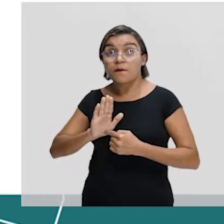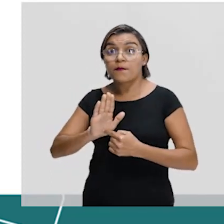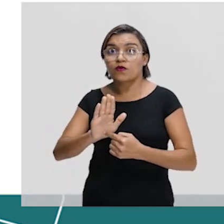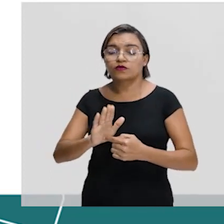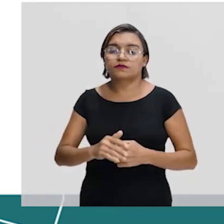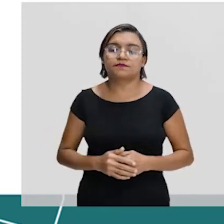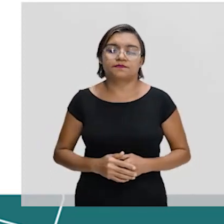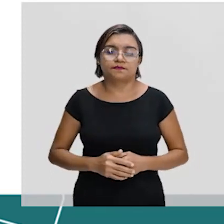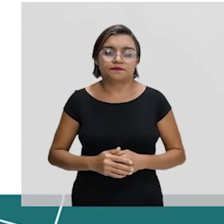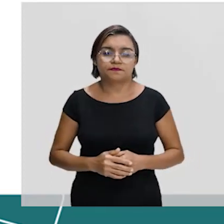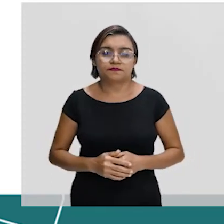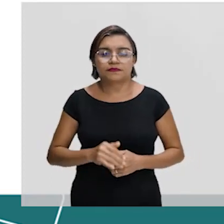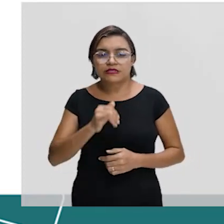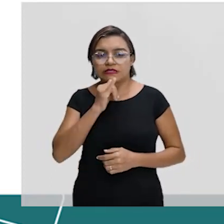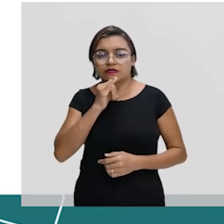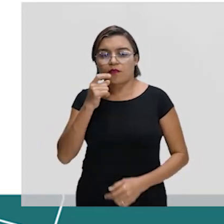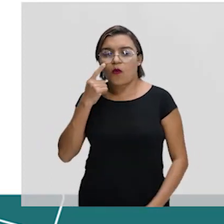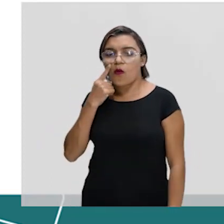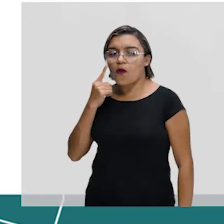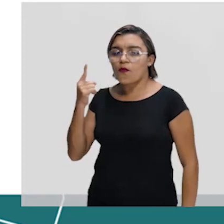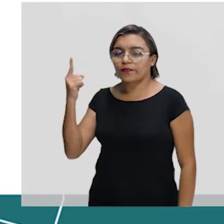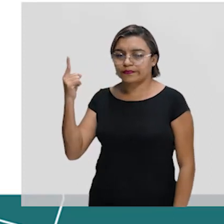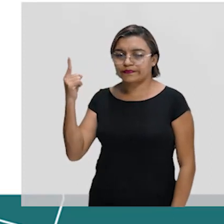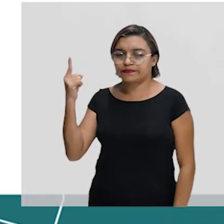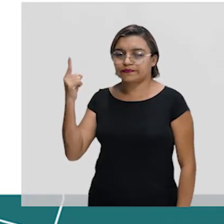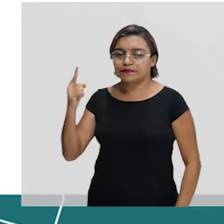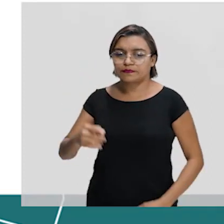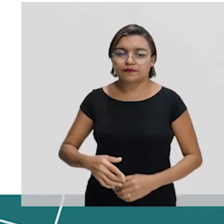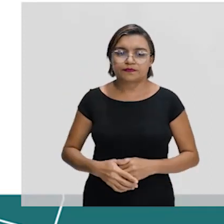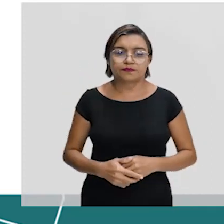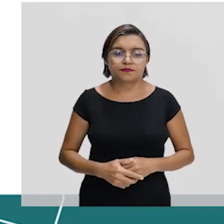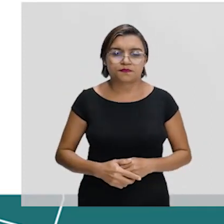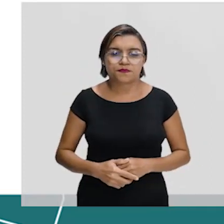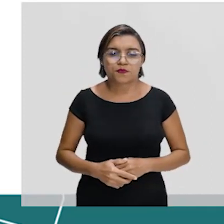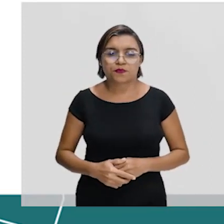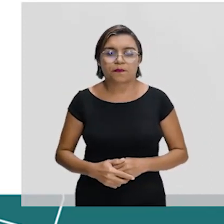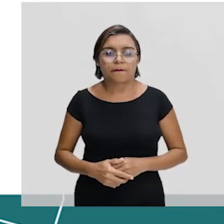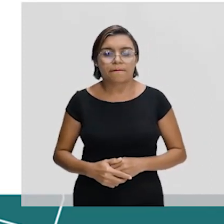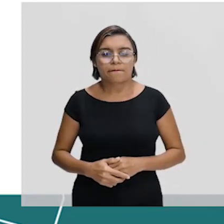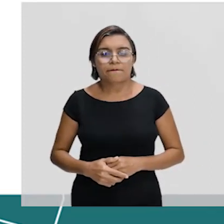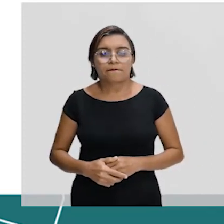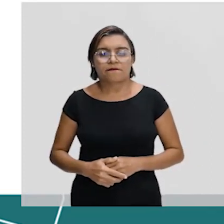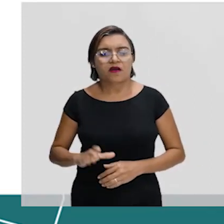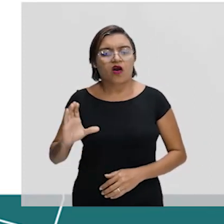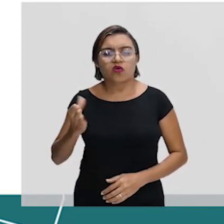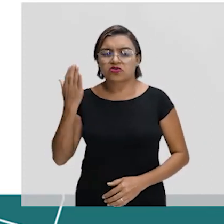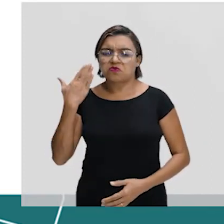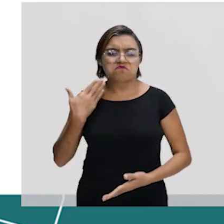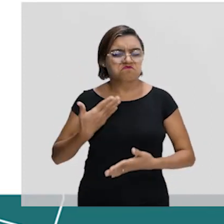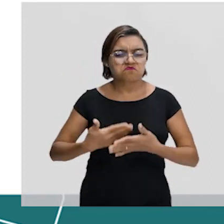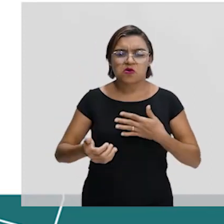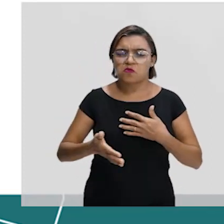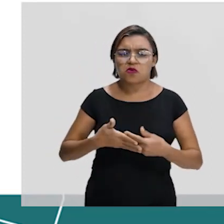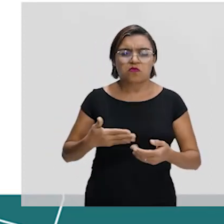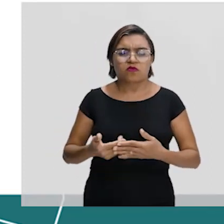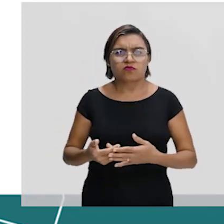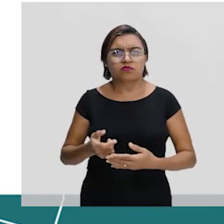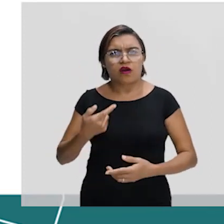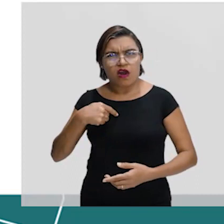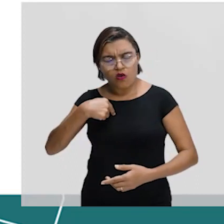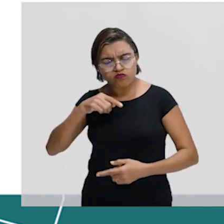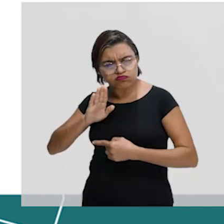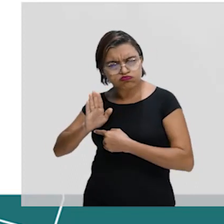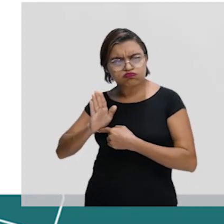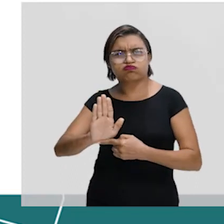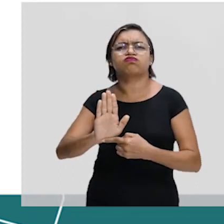Então, passe lo que passe, te vou a ajudar. Então, aconteça o que acontecer, eu vou